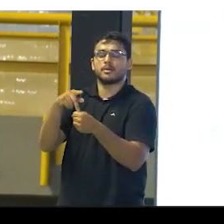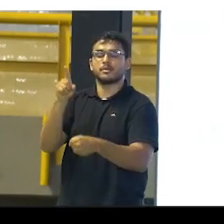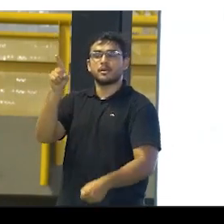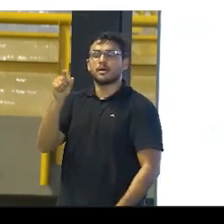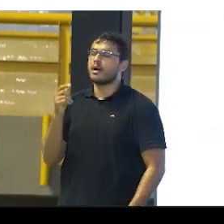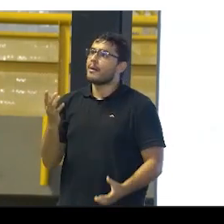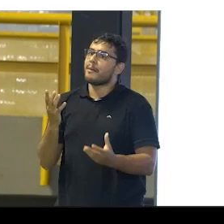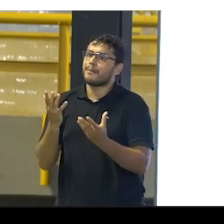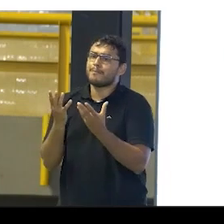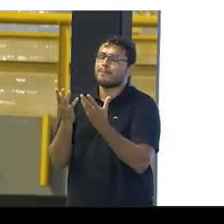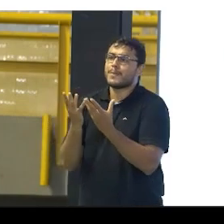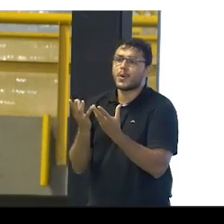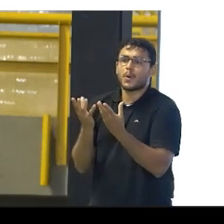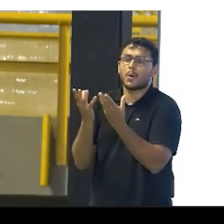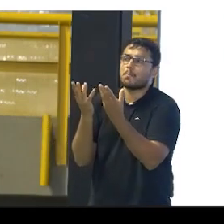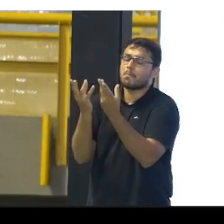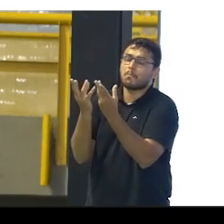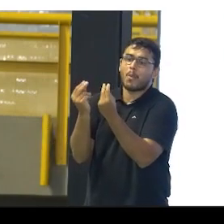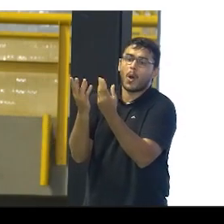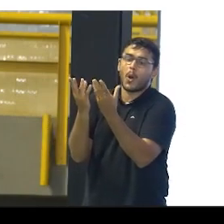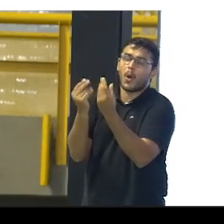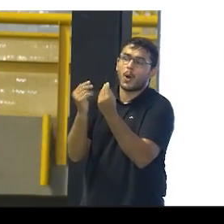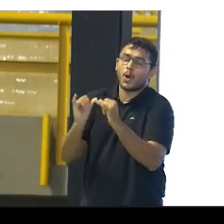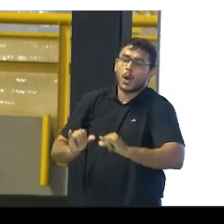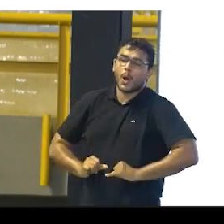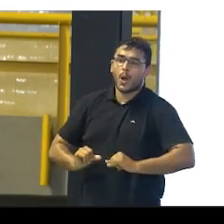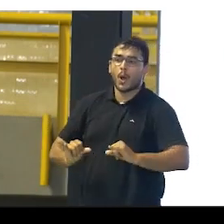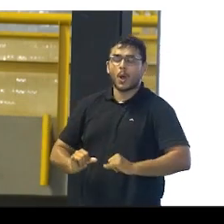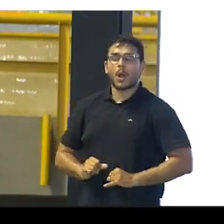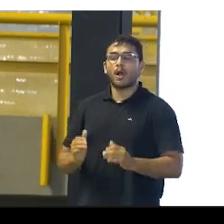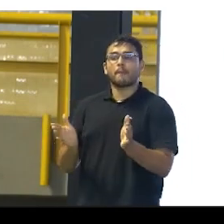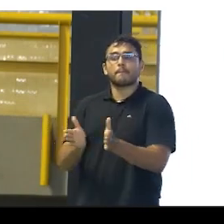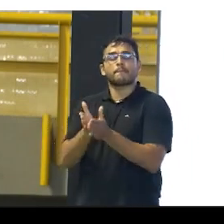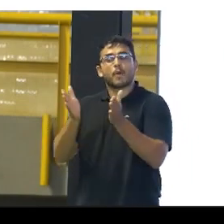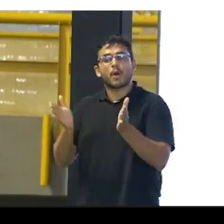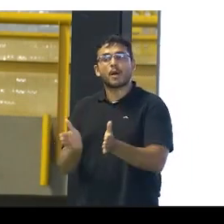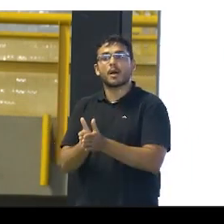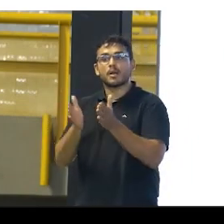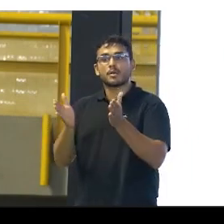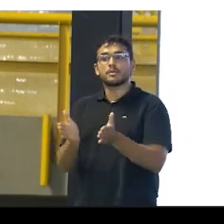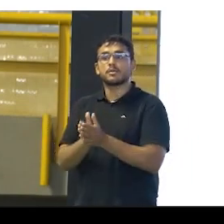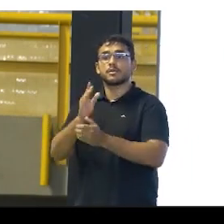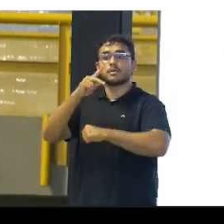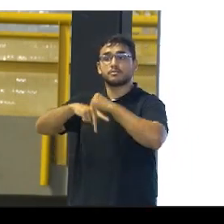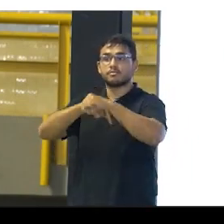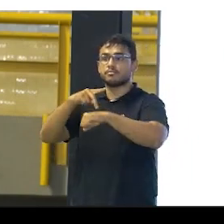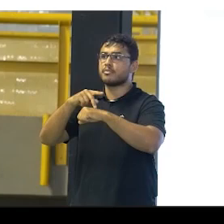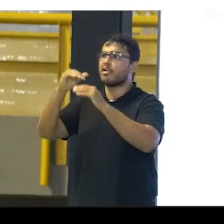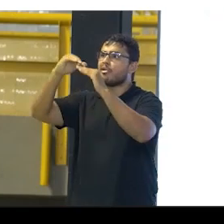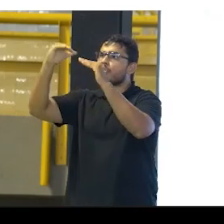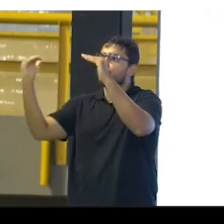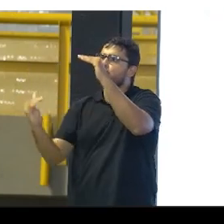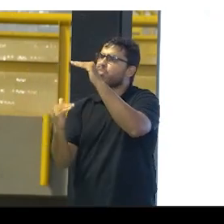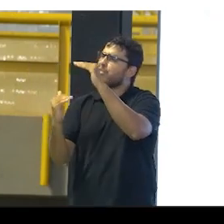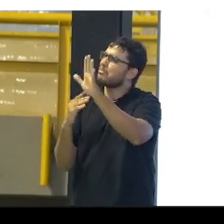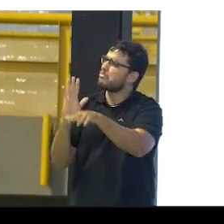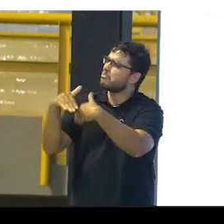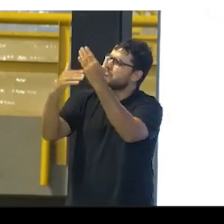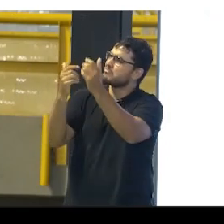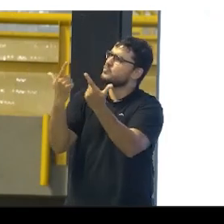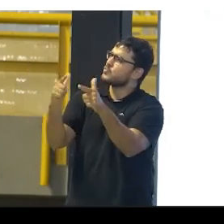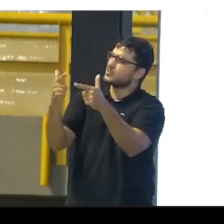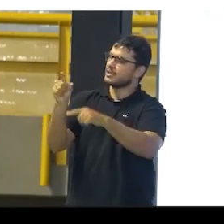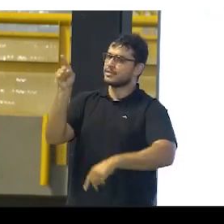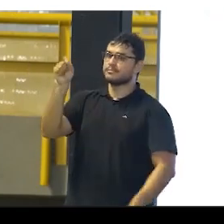tirando toda a discussão política e ideológica, a Venezuela é um país subdesenvolvido, para não